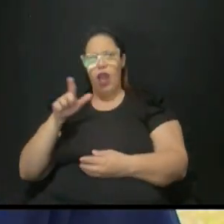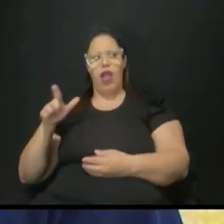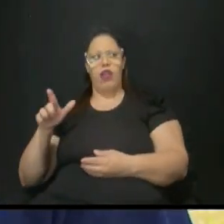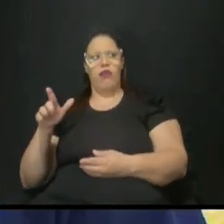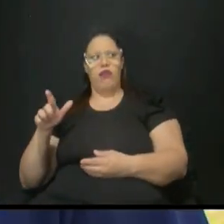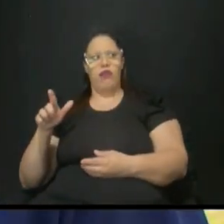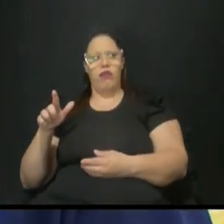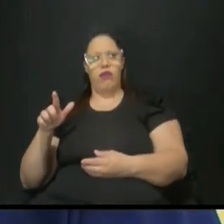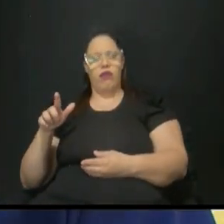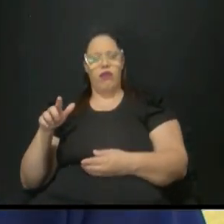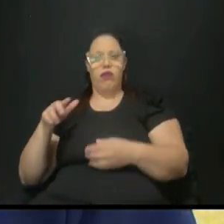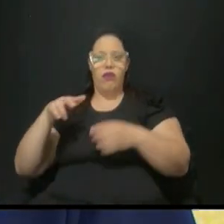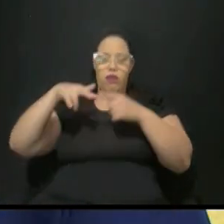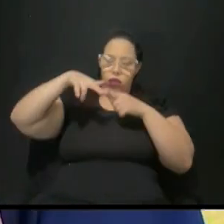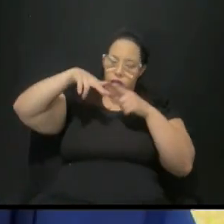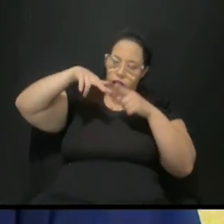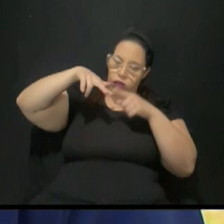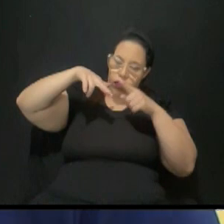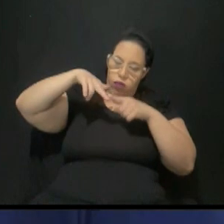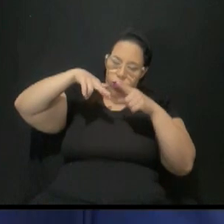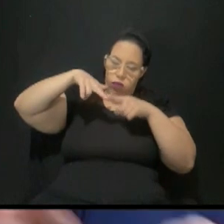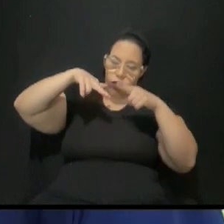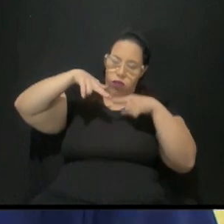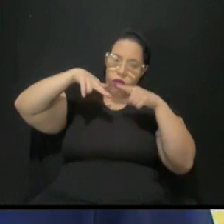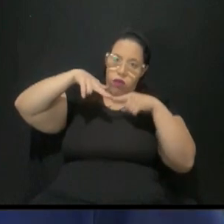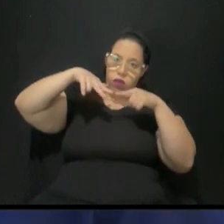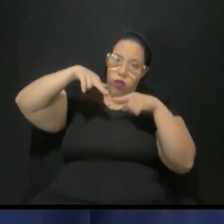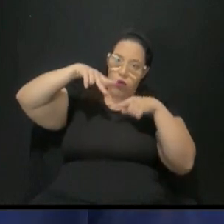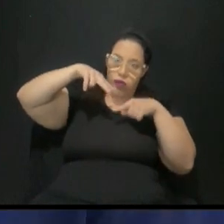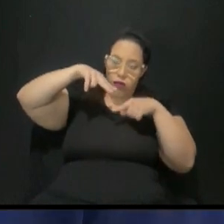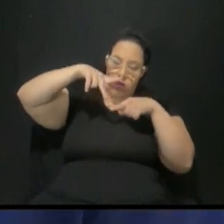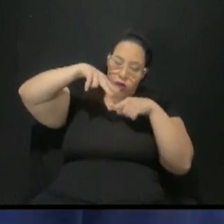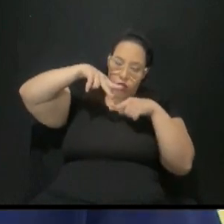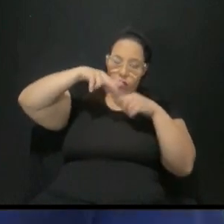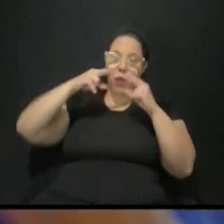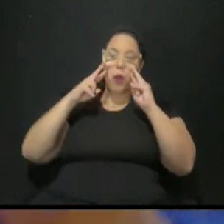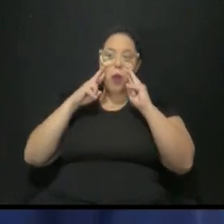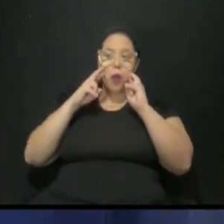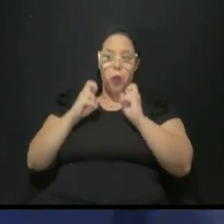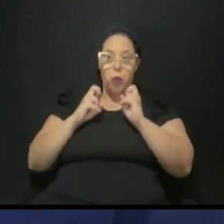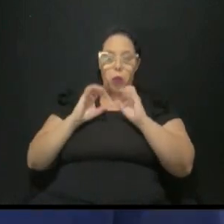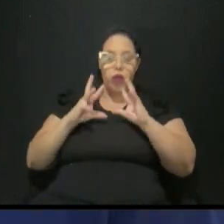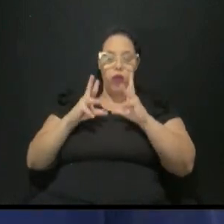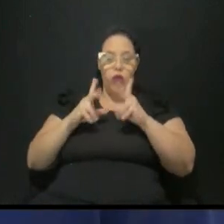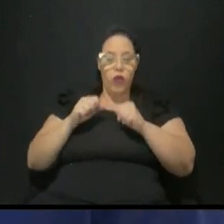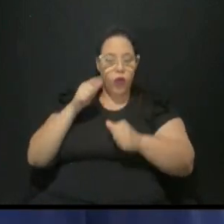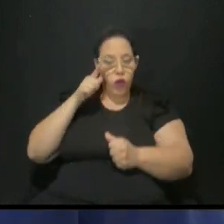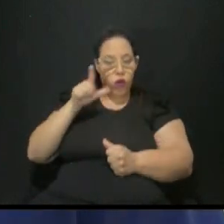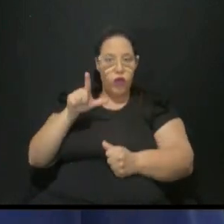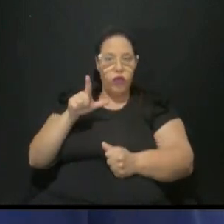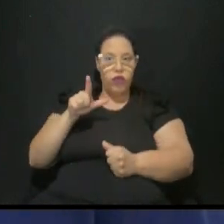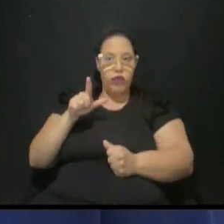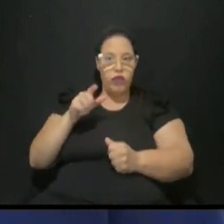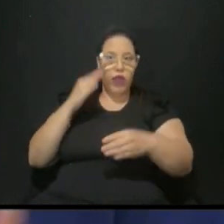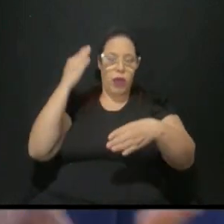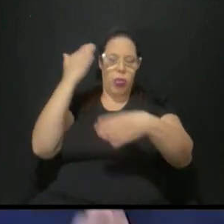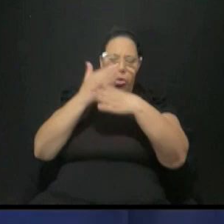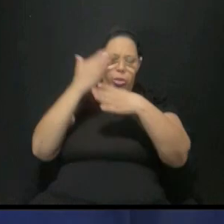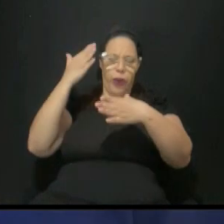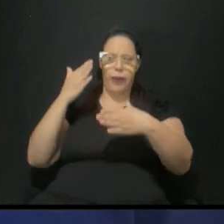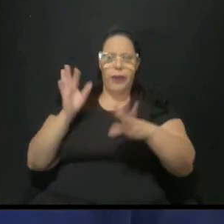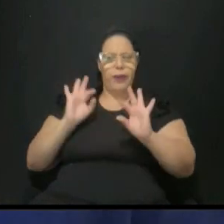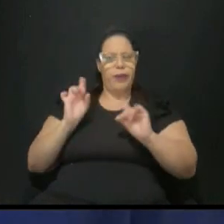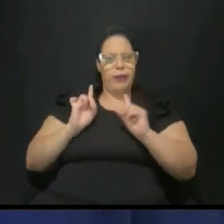com a criança fazendo com que ela perceba todas as capacidades dela e que ela não tenha essa barreira previamente pronta. Então, a gente faz